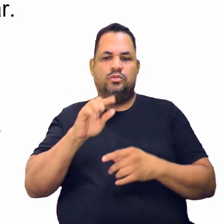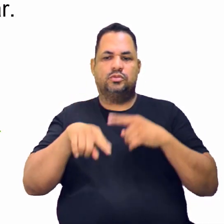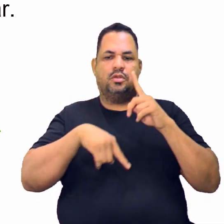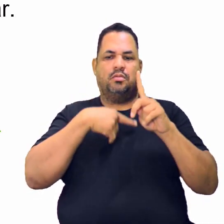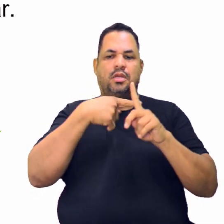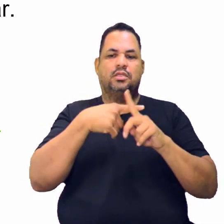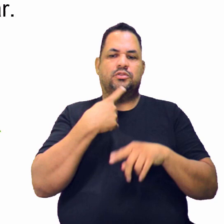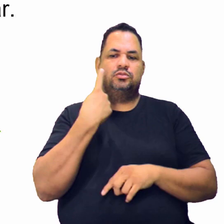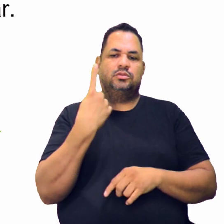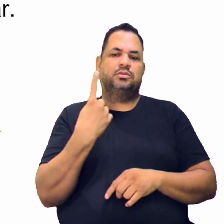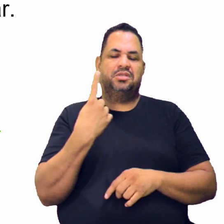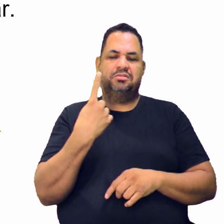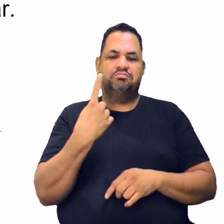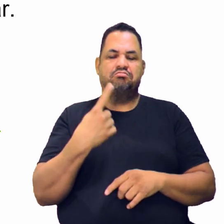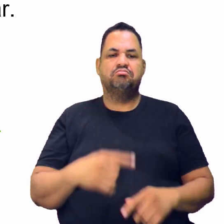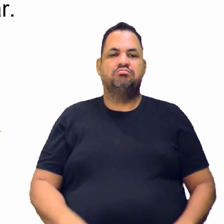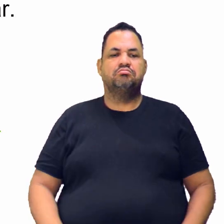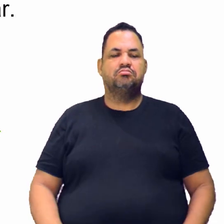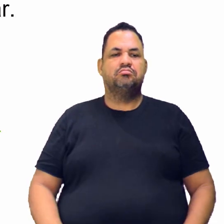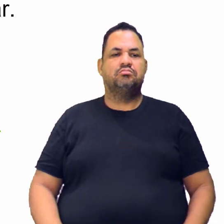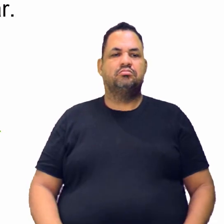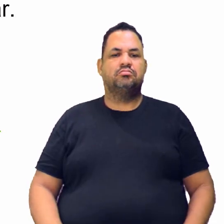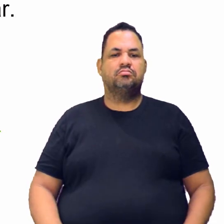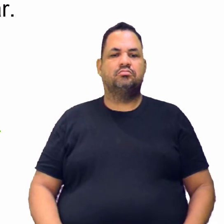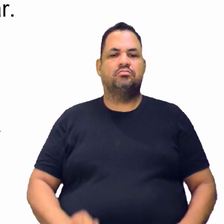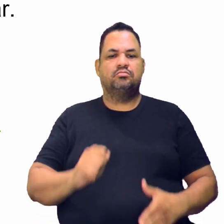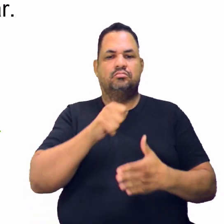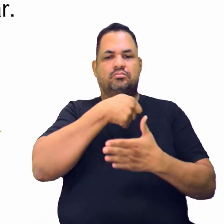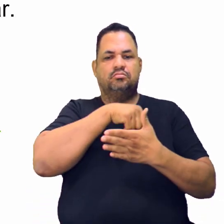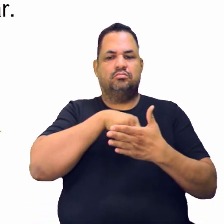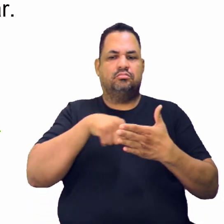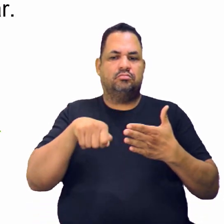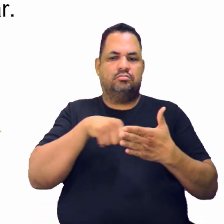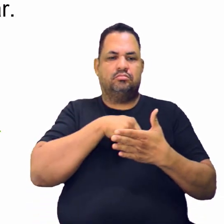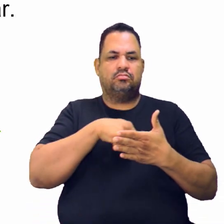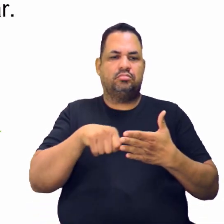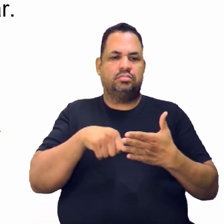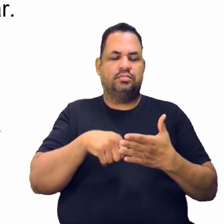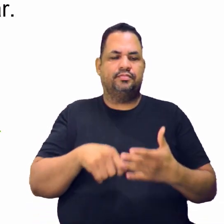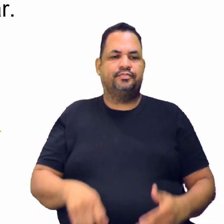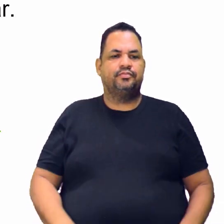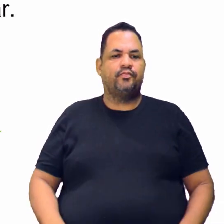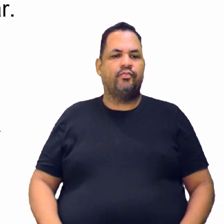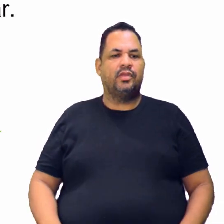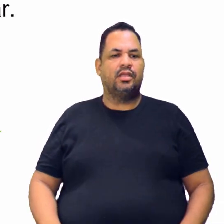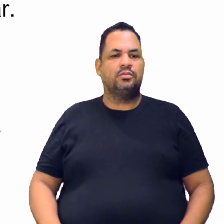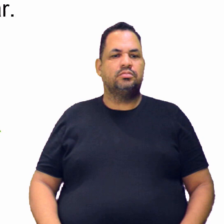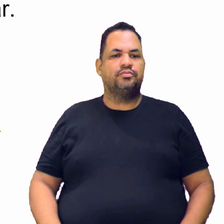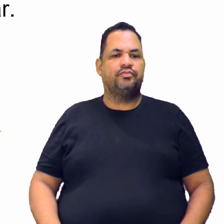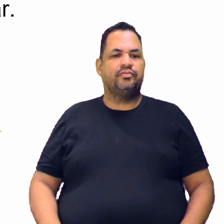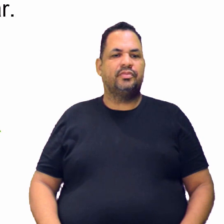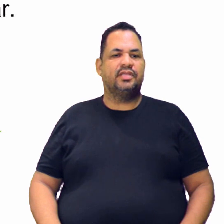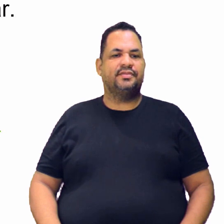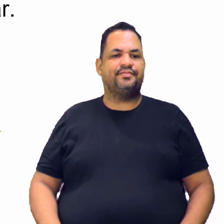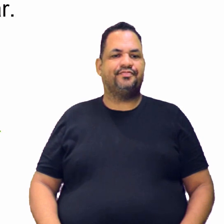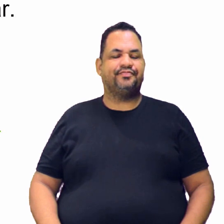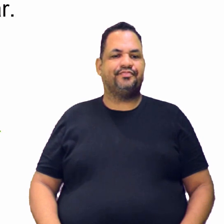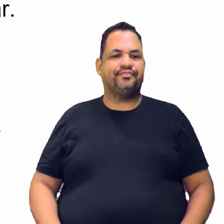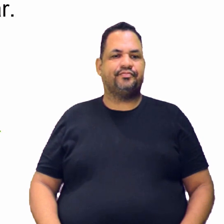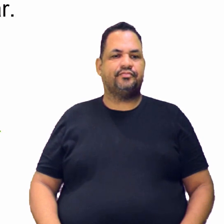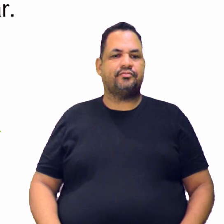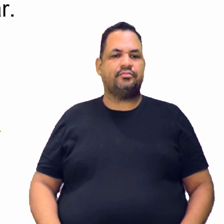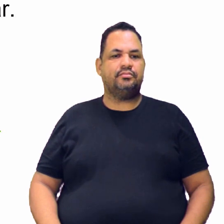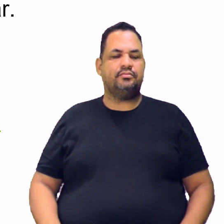uma palavra. Se eu escrevo aqui para vocês, aqui nesse cantinho aqui, ó. Olha